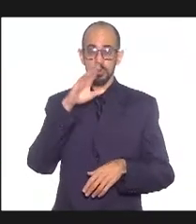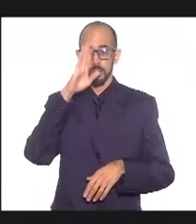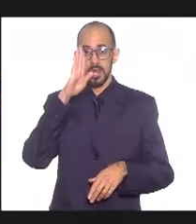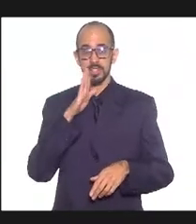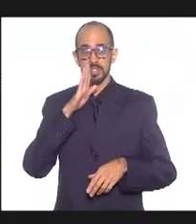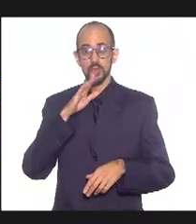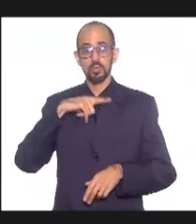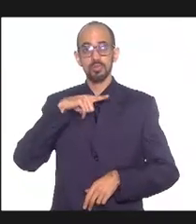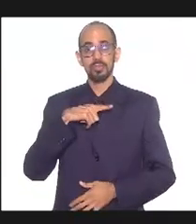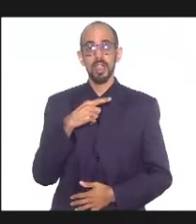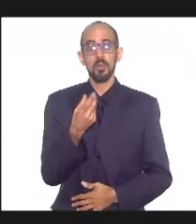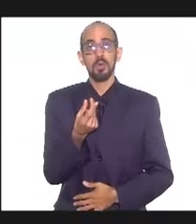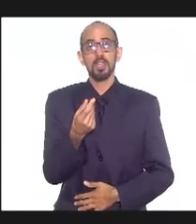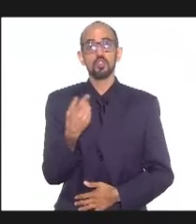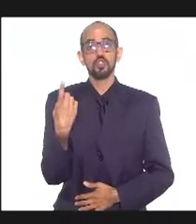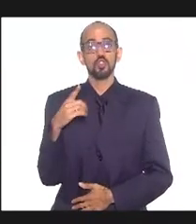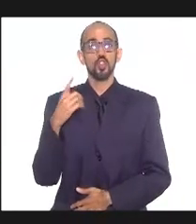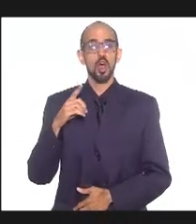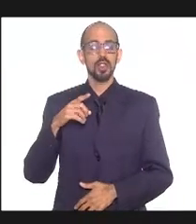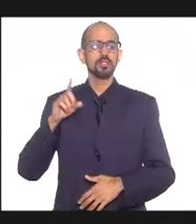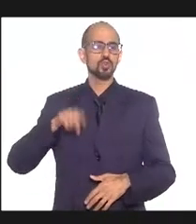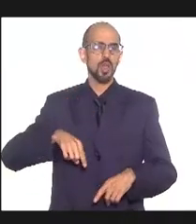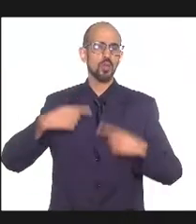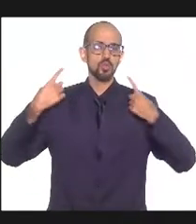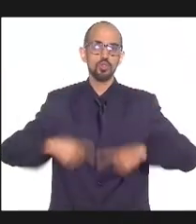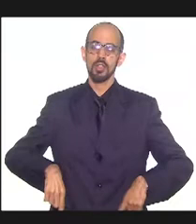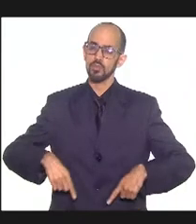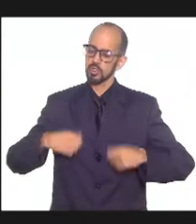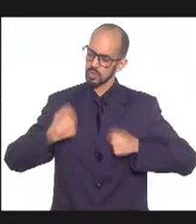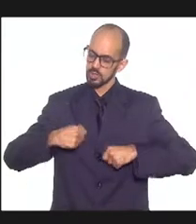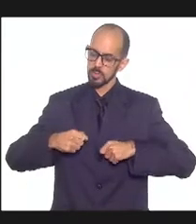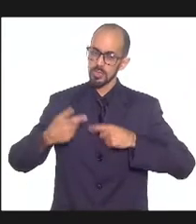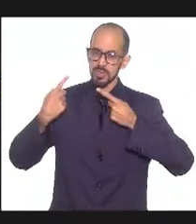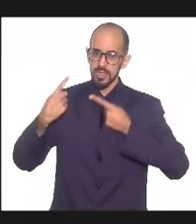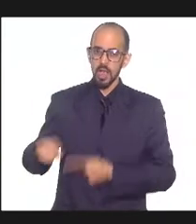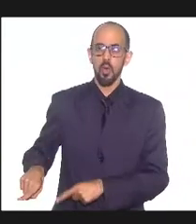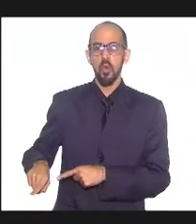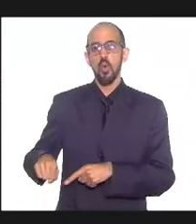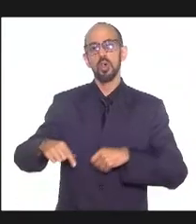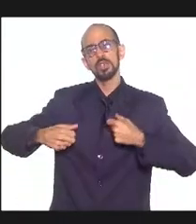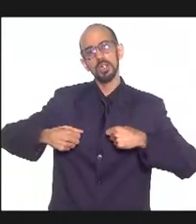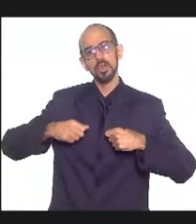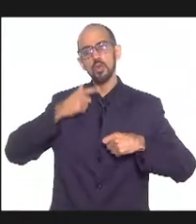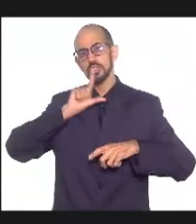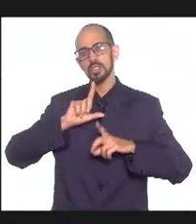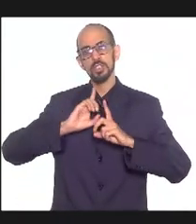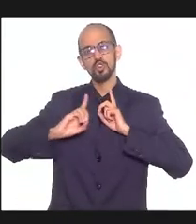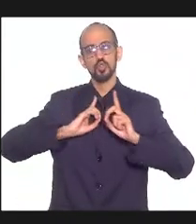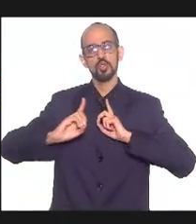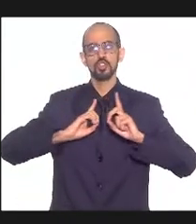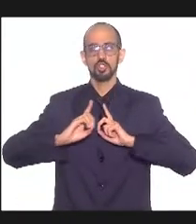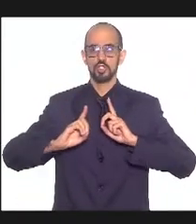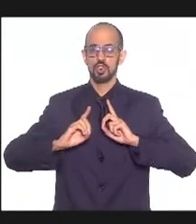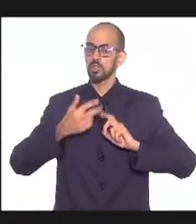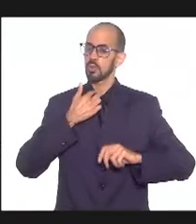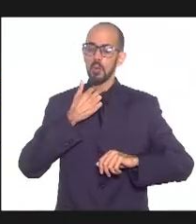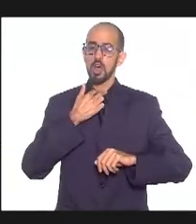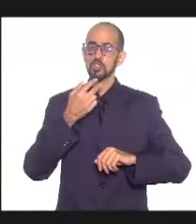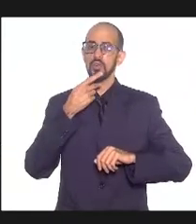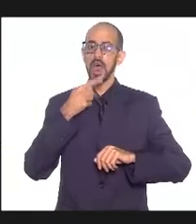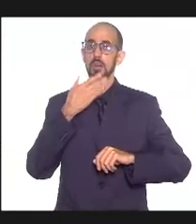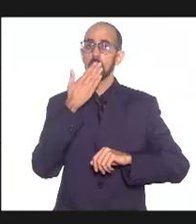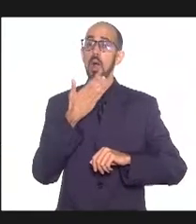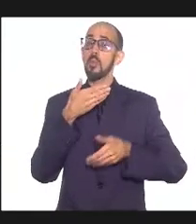preço do gás nacional. Isso é um grande desafio. Nós temos que enfrentar essa discussão. Não posso falar qual é a melhor solução, mas nós temos